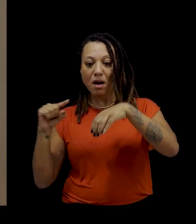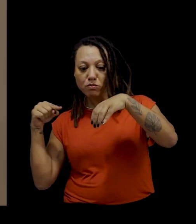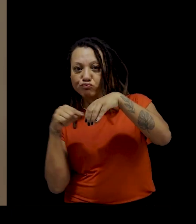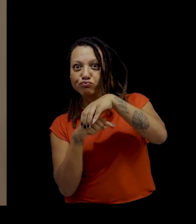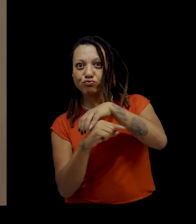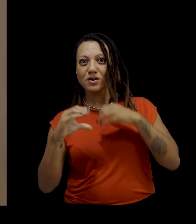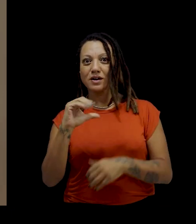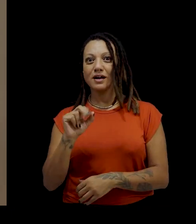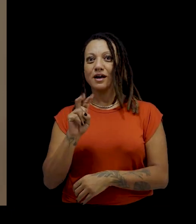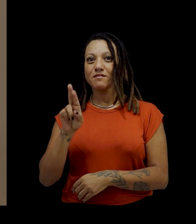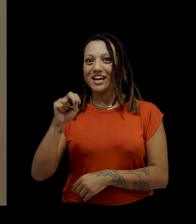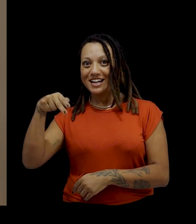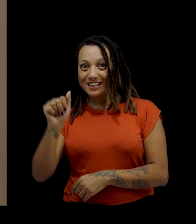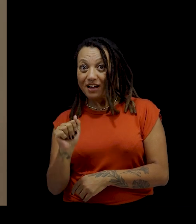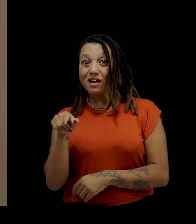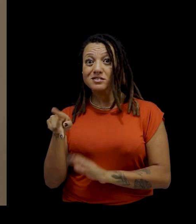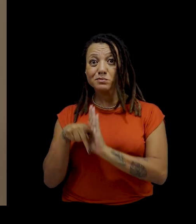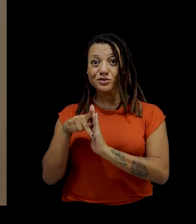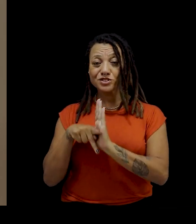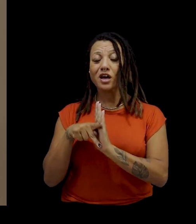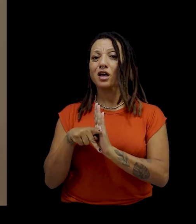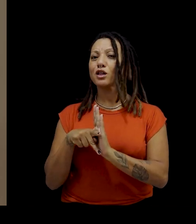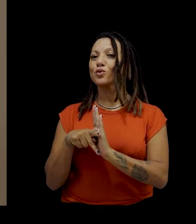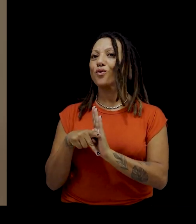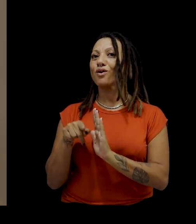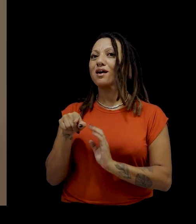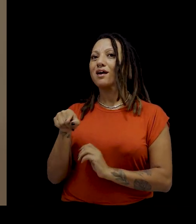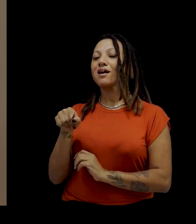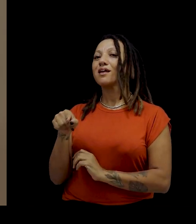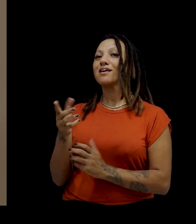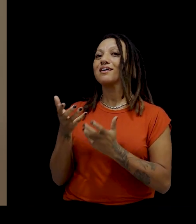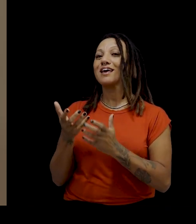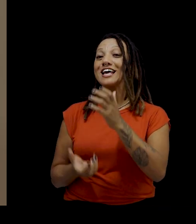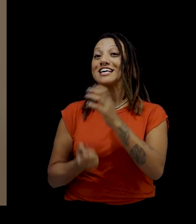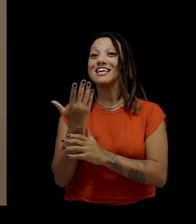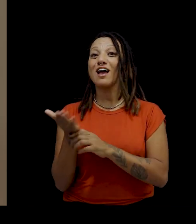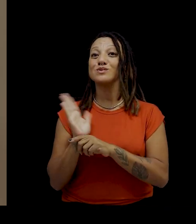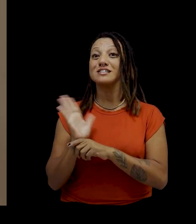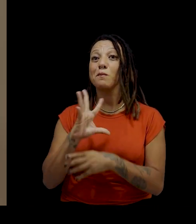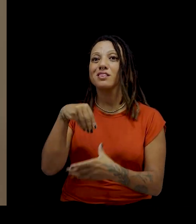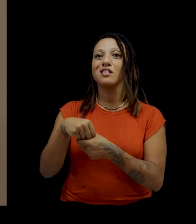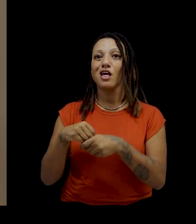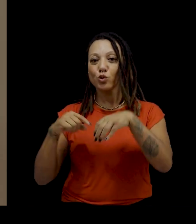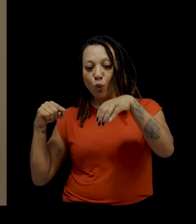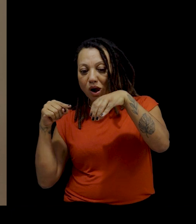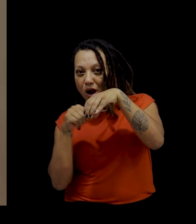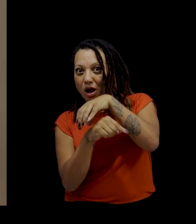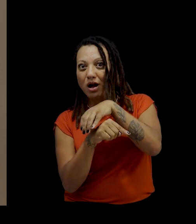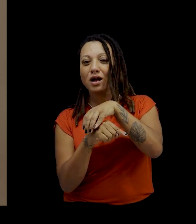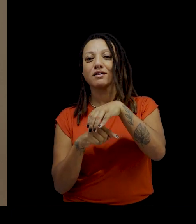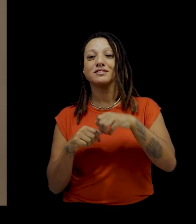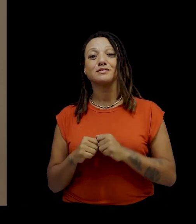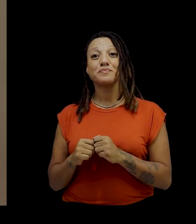Caverna, que é um projeto que ele tem como desenho, que é construir um cinema dentro de uma caverna. E